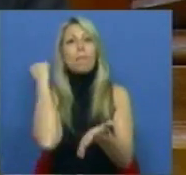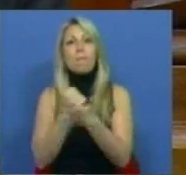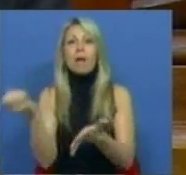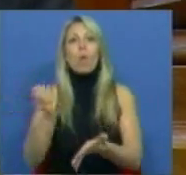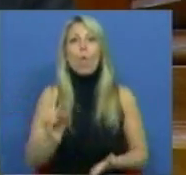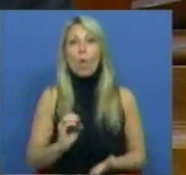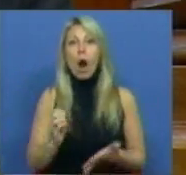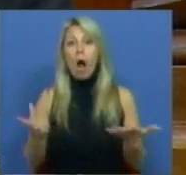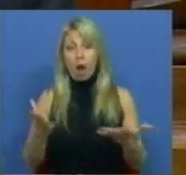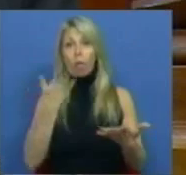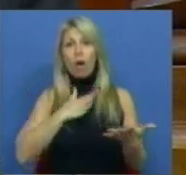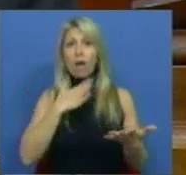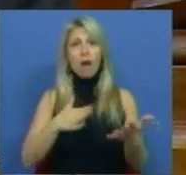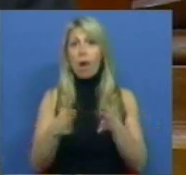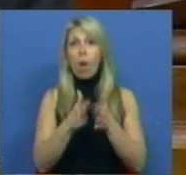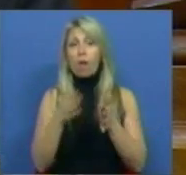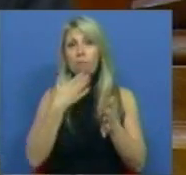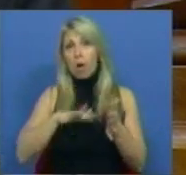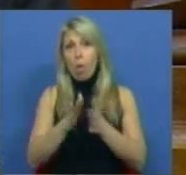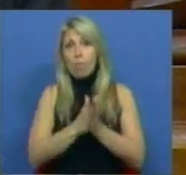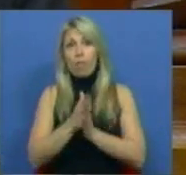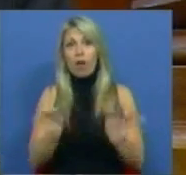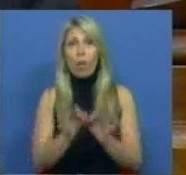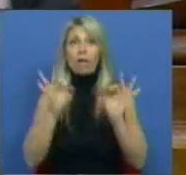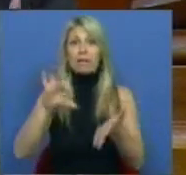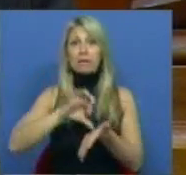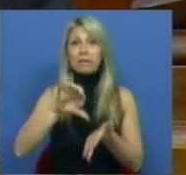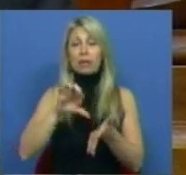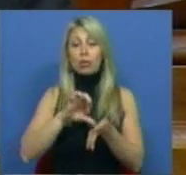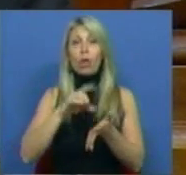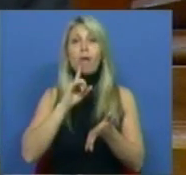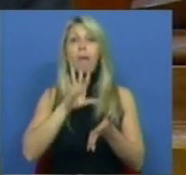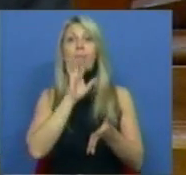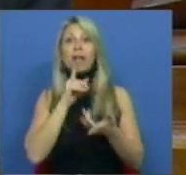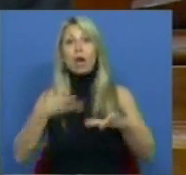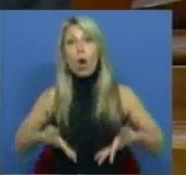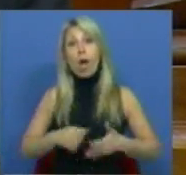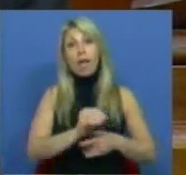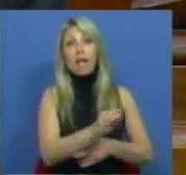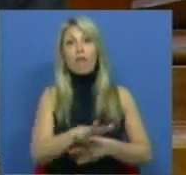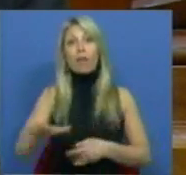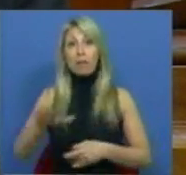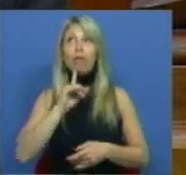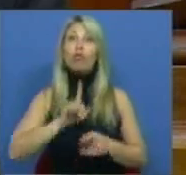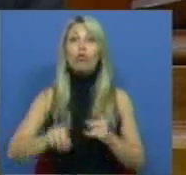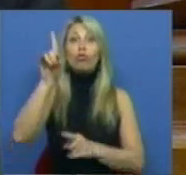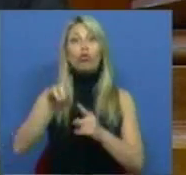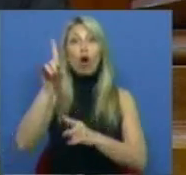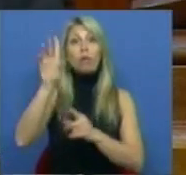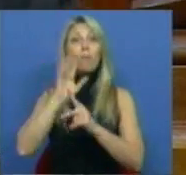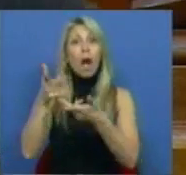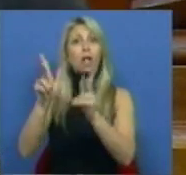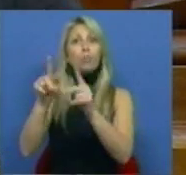se iniciaram e que estão atrasadas, como o Centro Materno-Infantil do Norte, ou que, apesar de estarem concluídas, continuam